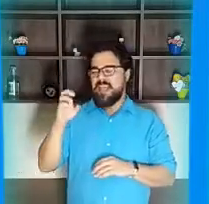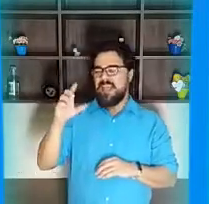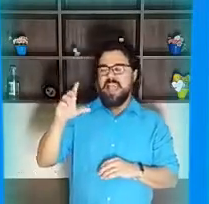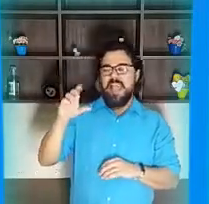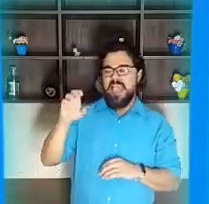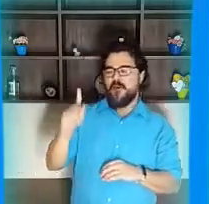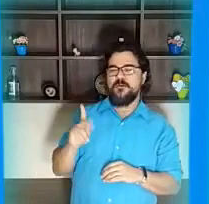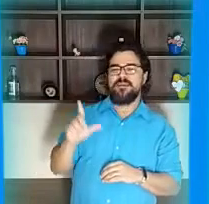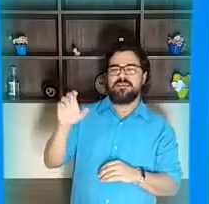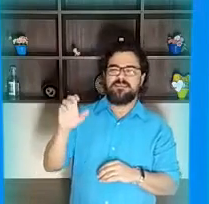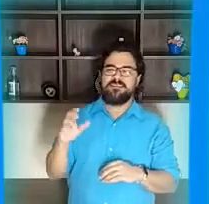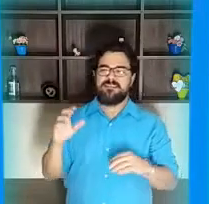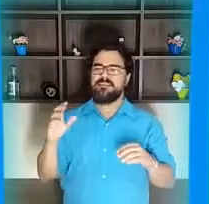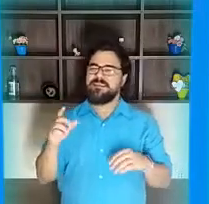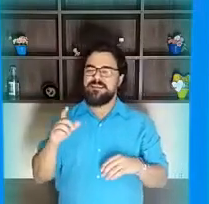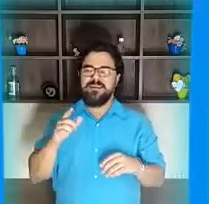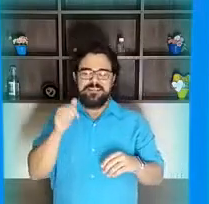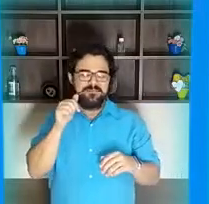né? Sim, sim.